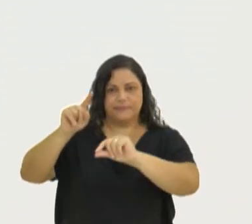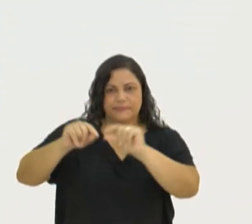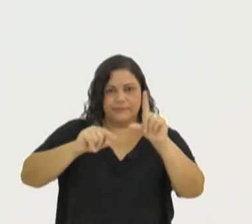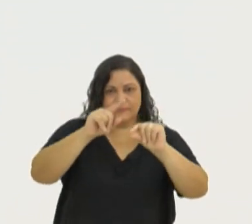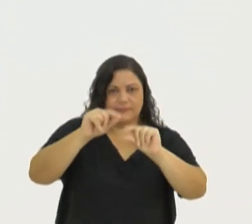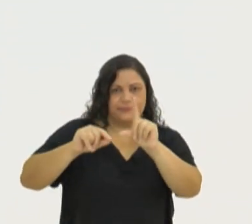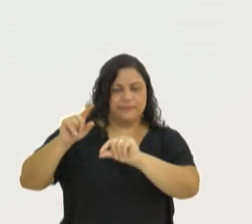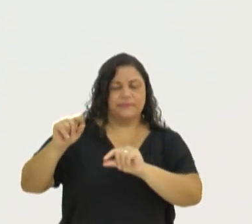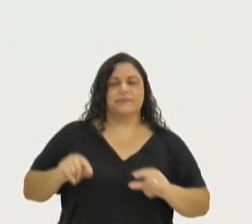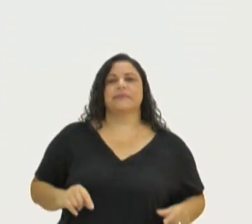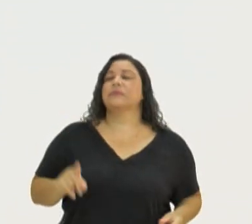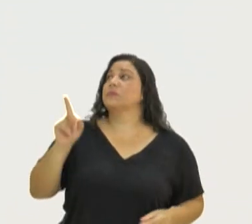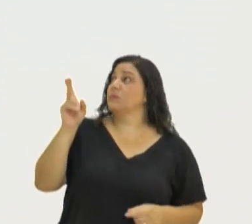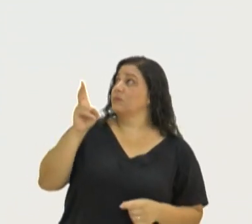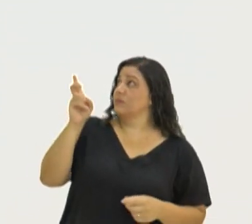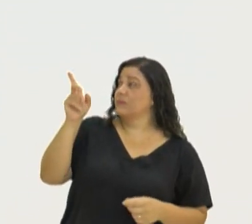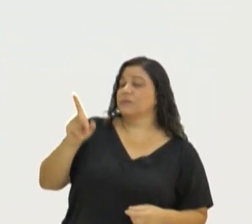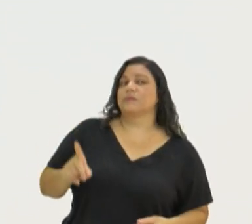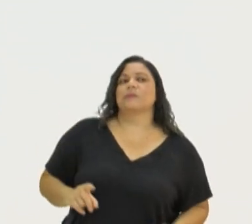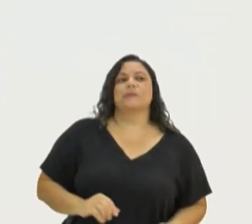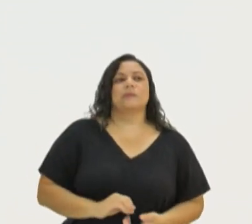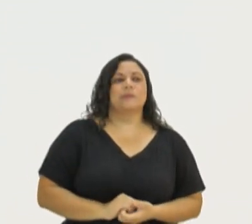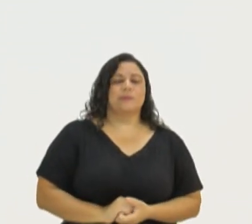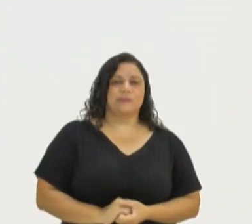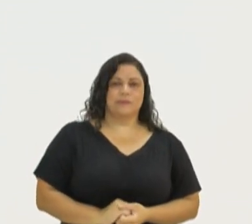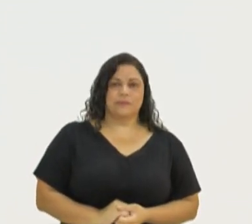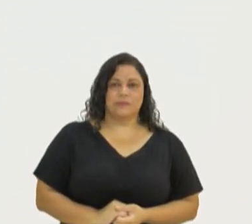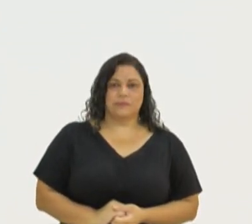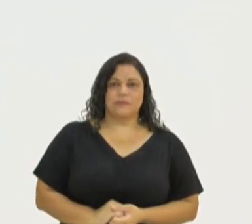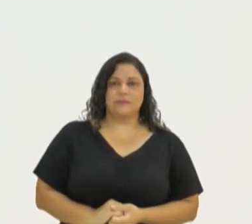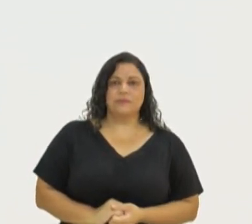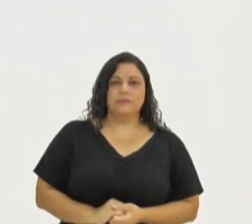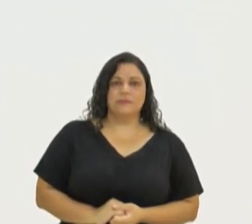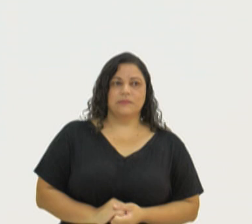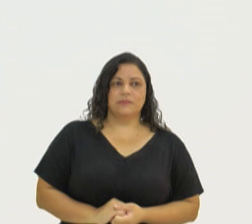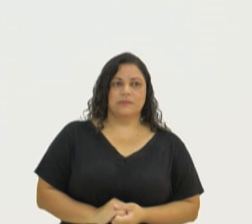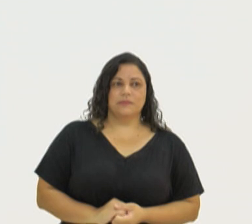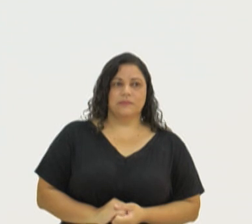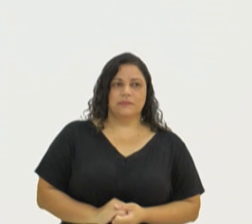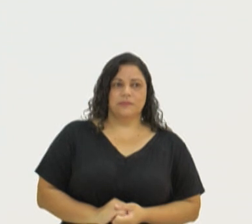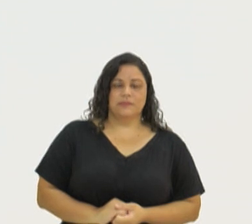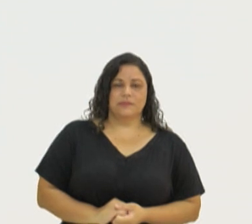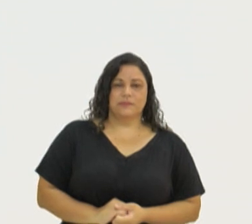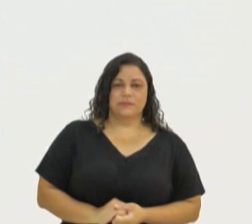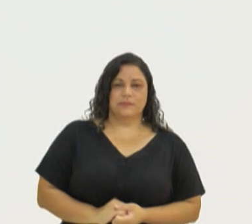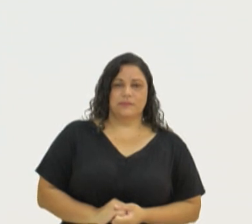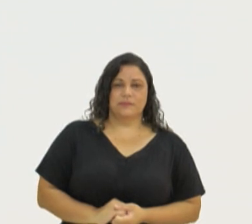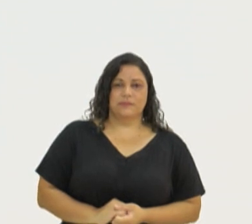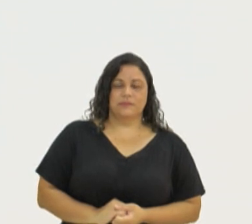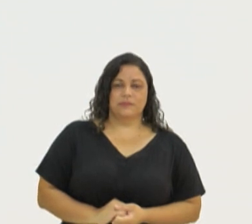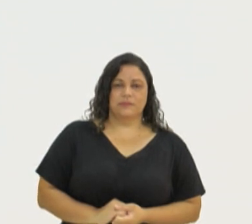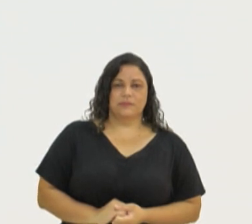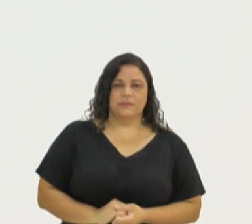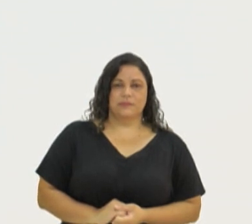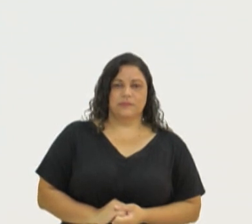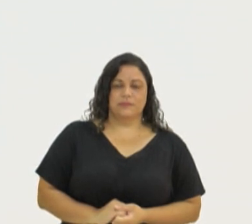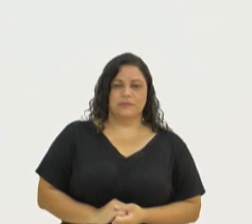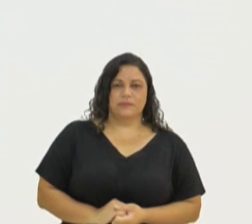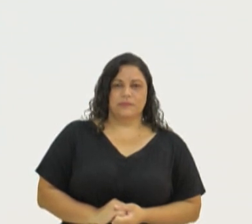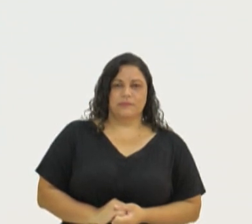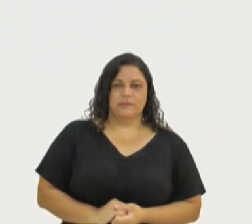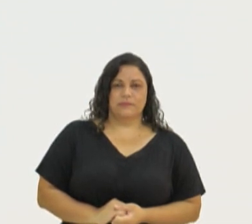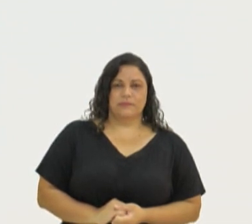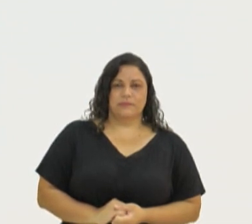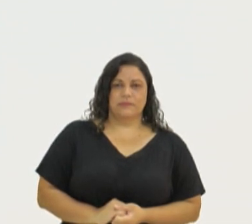ponto. E olha só. Então você pode ir clicando e escolhendo aonde você quer